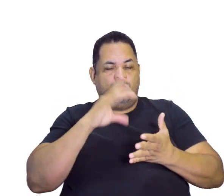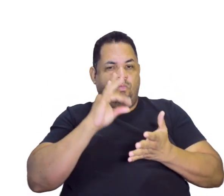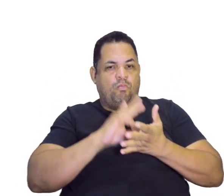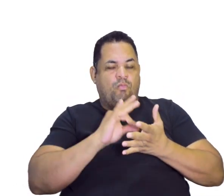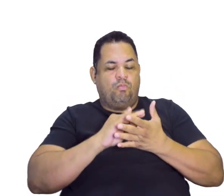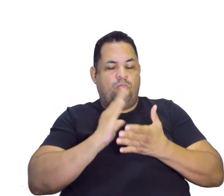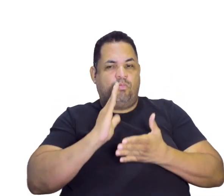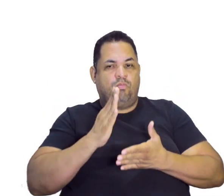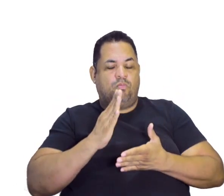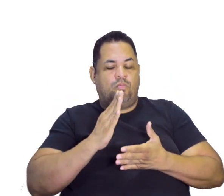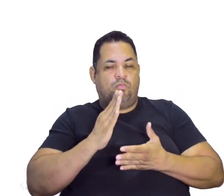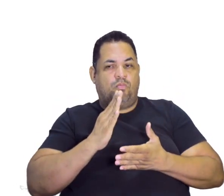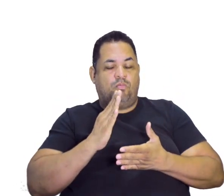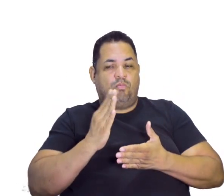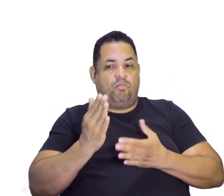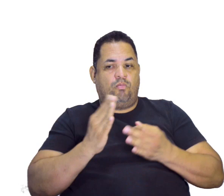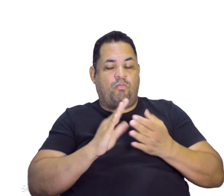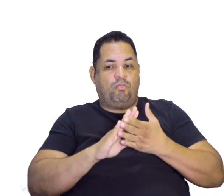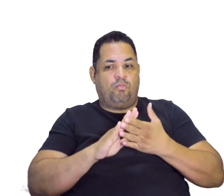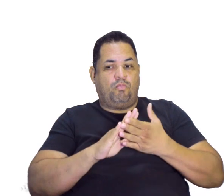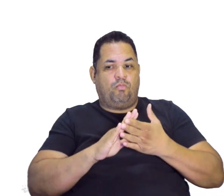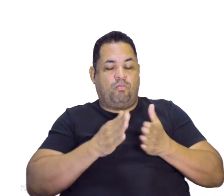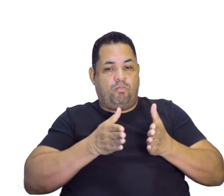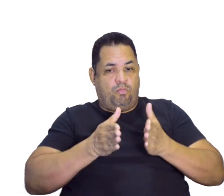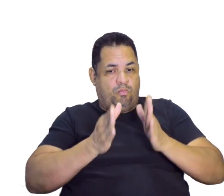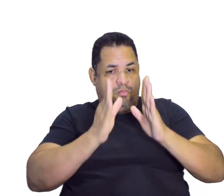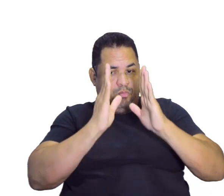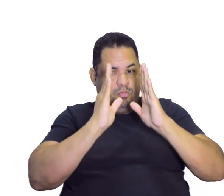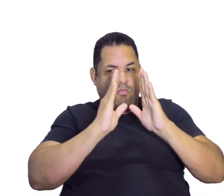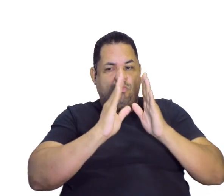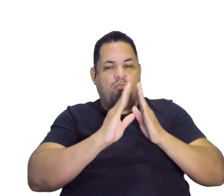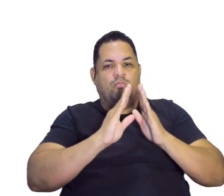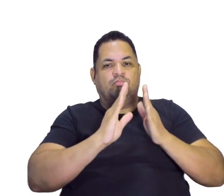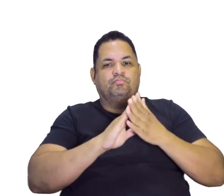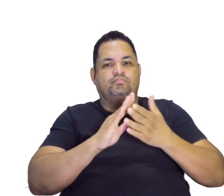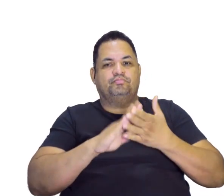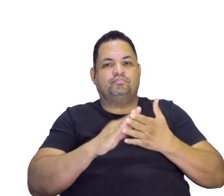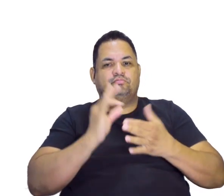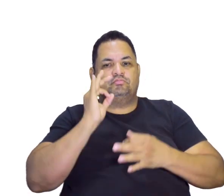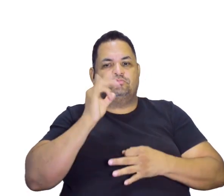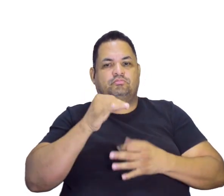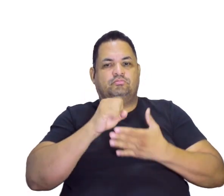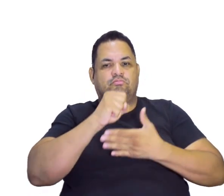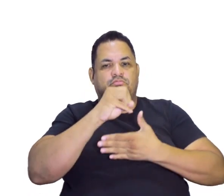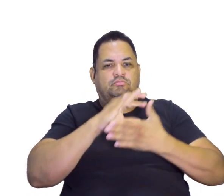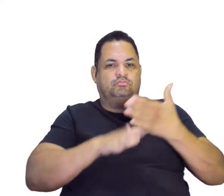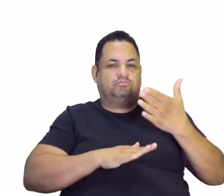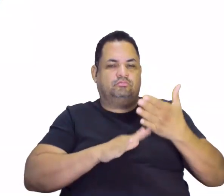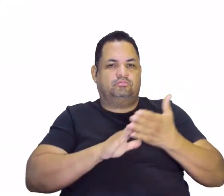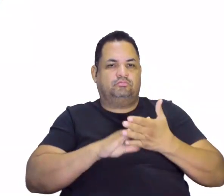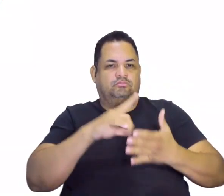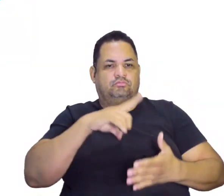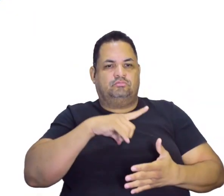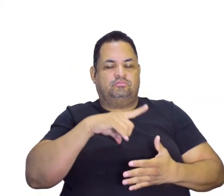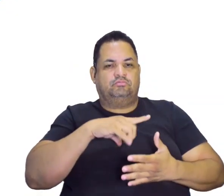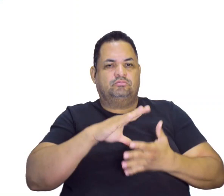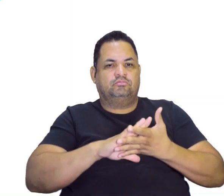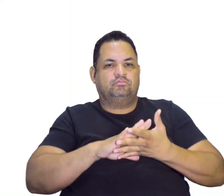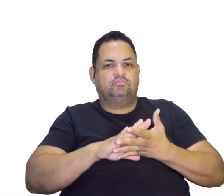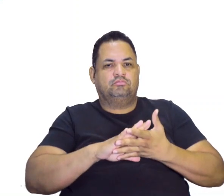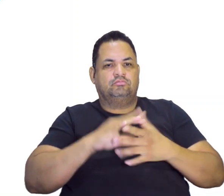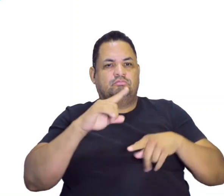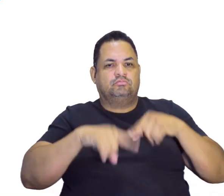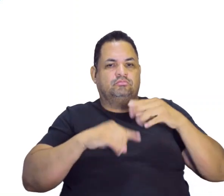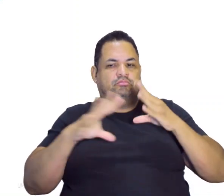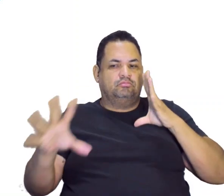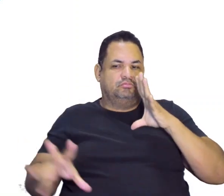afirmações aí, você já está a um caminho do acerto dessa questão, né? Temos aqui